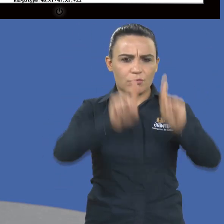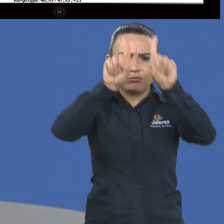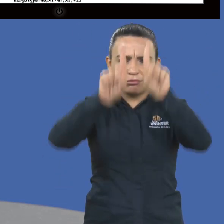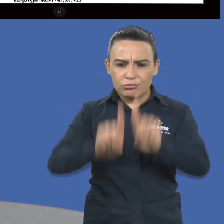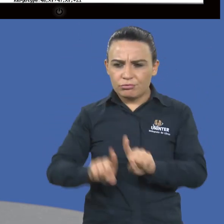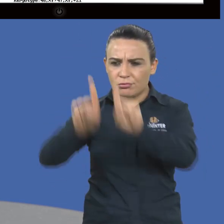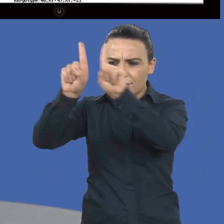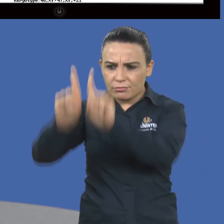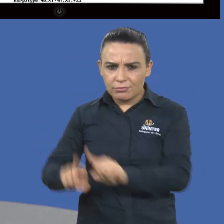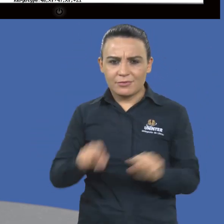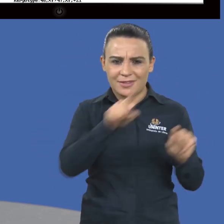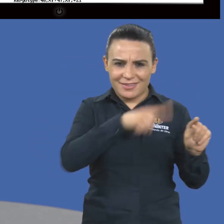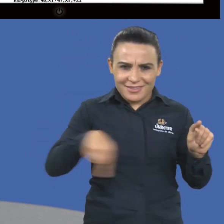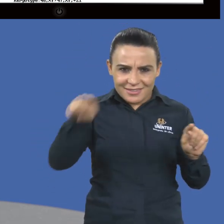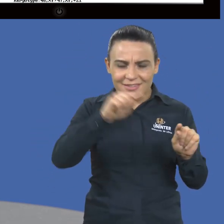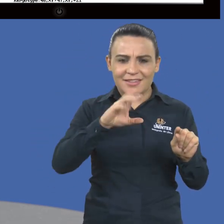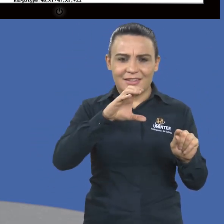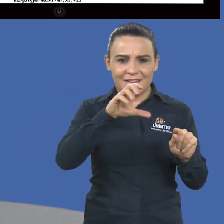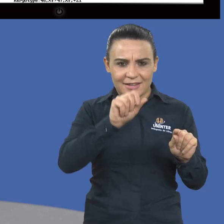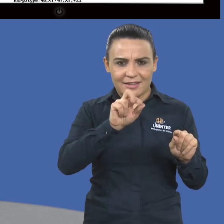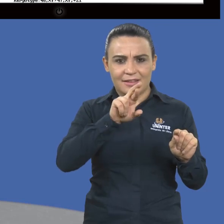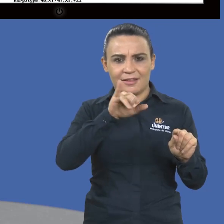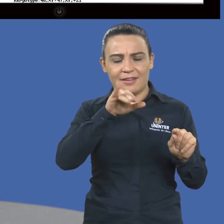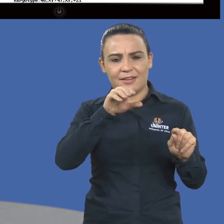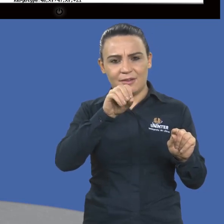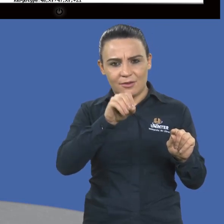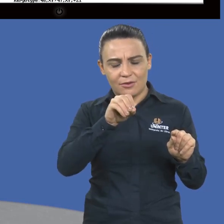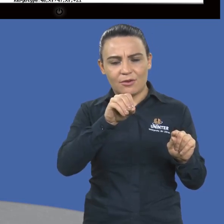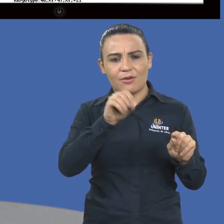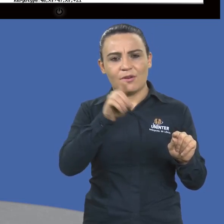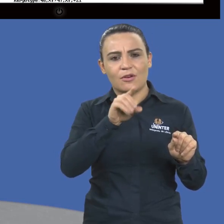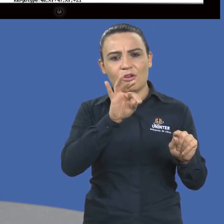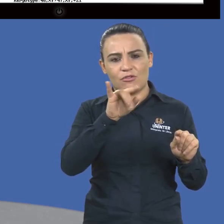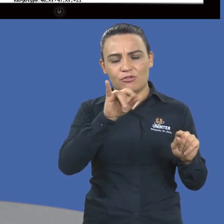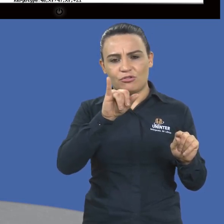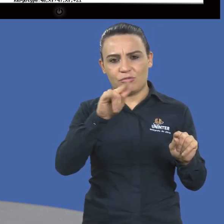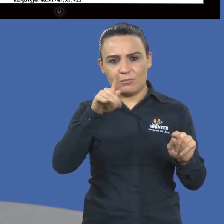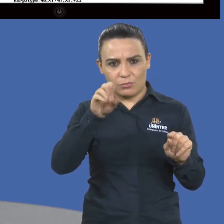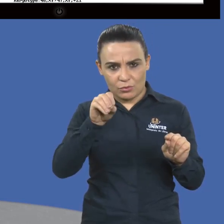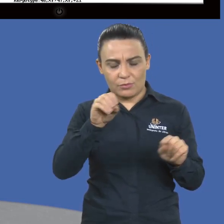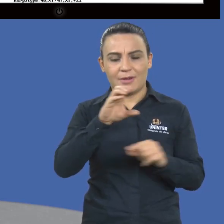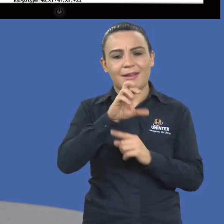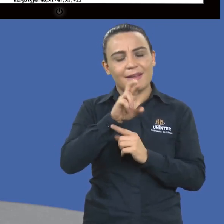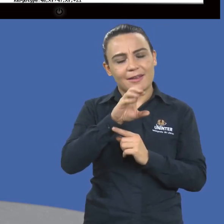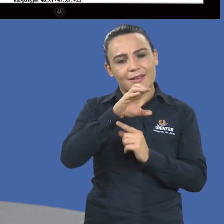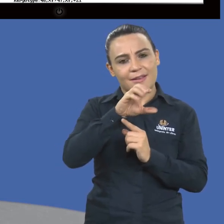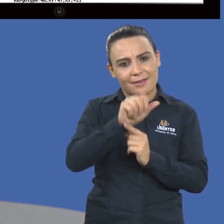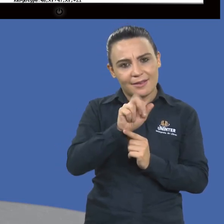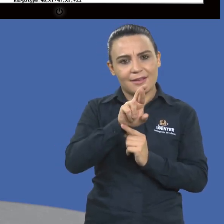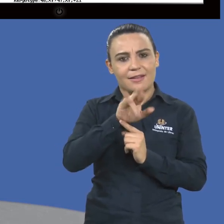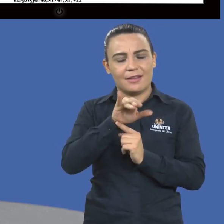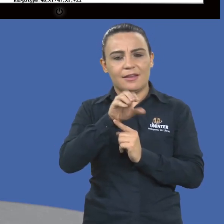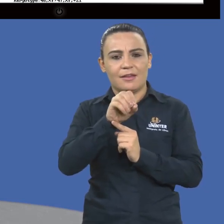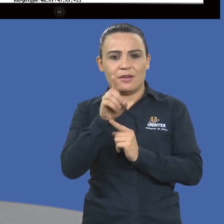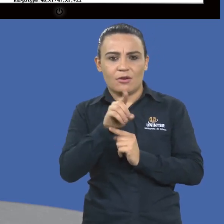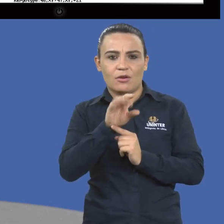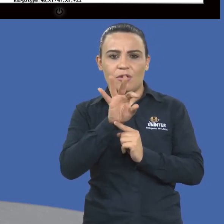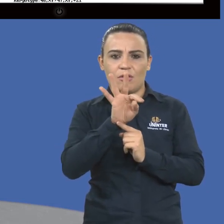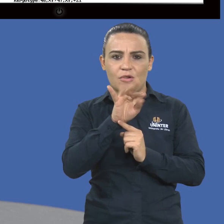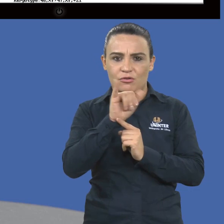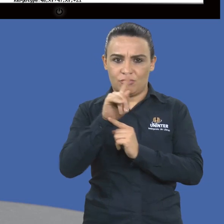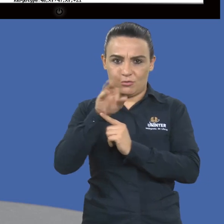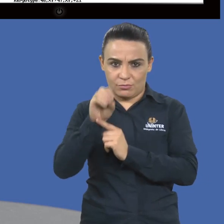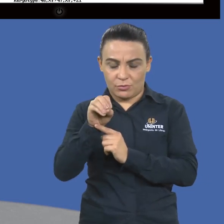nenê. Então, quando alguém vai visitar a escola e quer conhecer, a primeira pergunta que você viu um